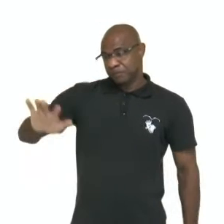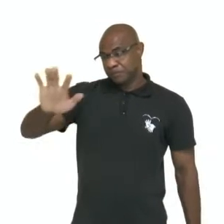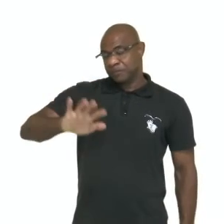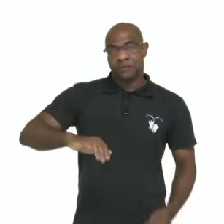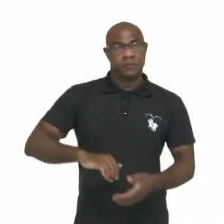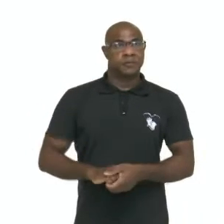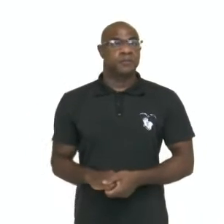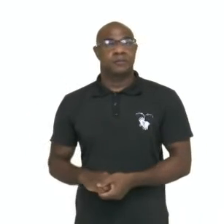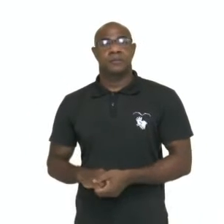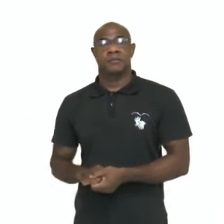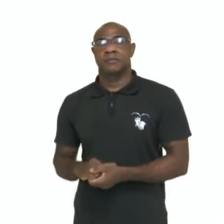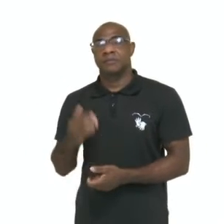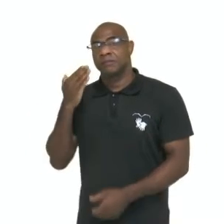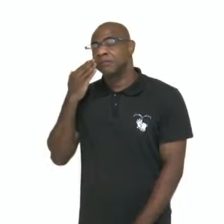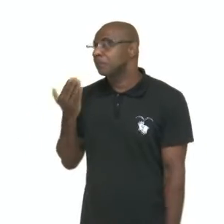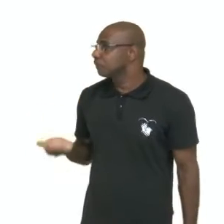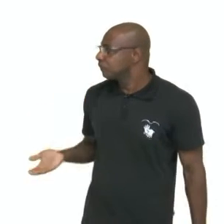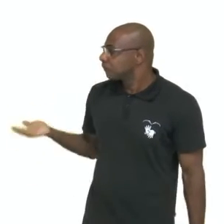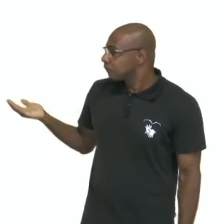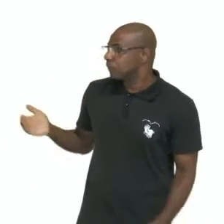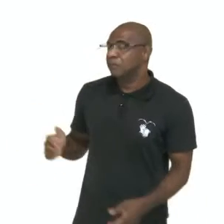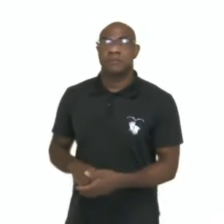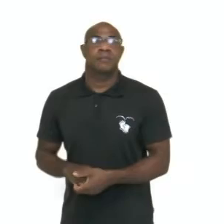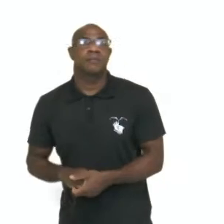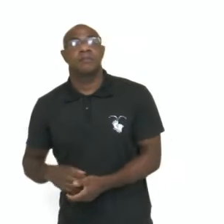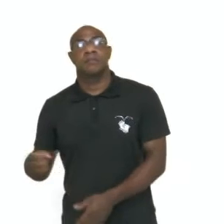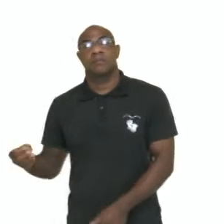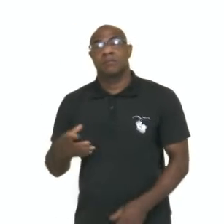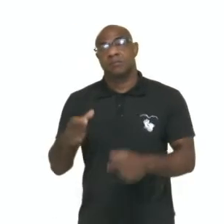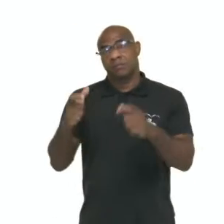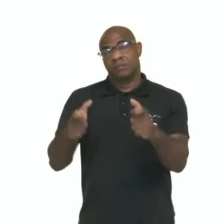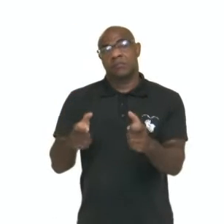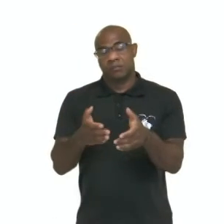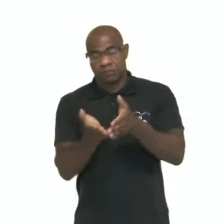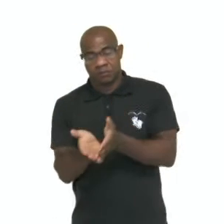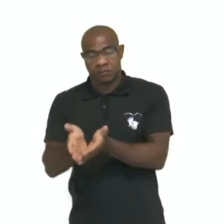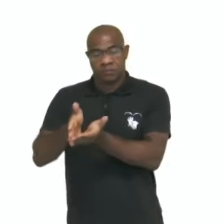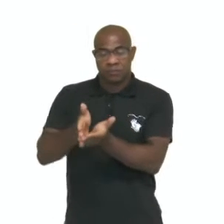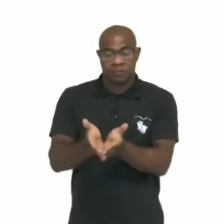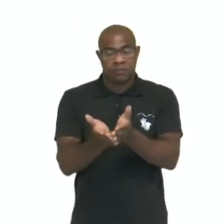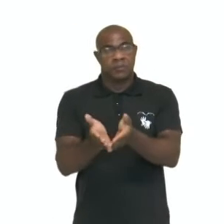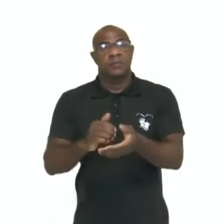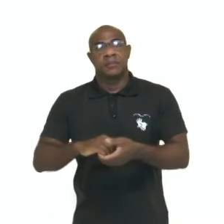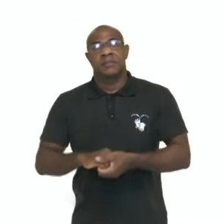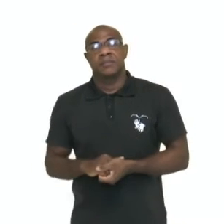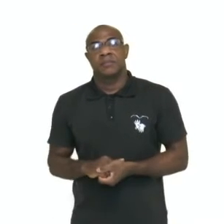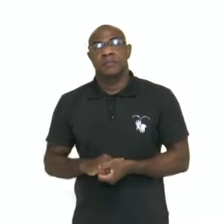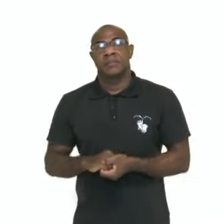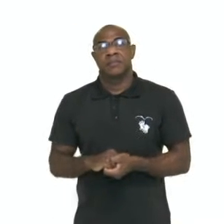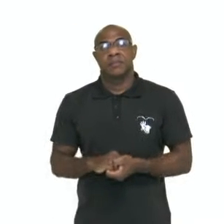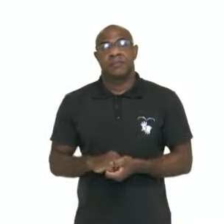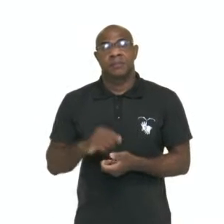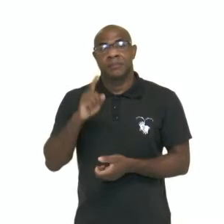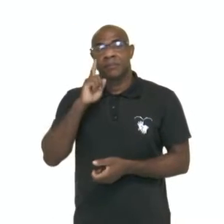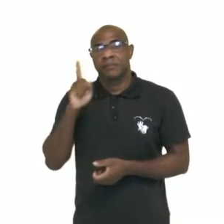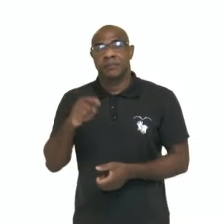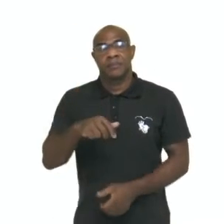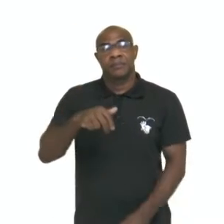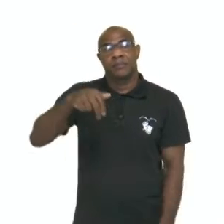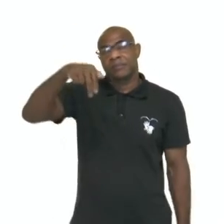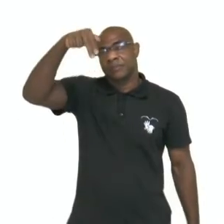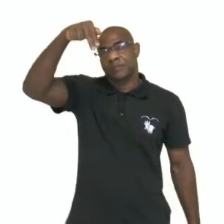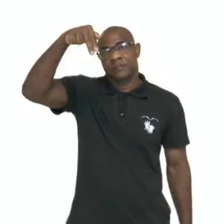entre o Oceano Atlântico e a Ásia, né, novas rotas marítimas. Uma através da passagem norte e oeste, ou seja, do